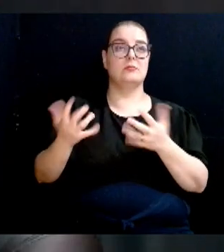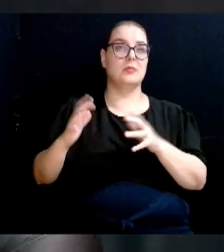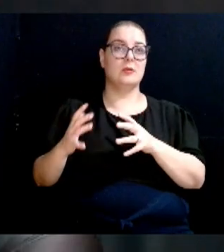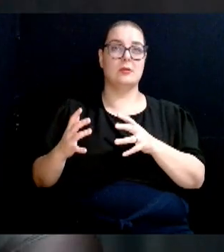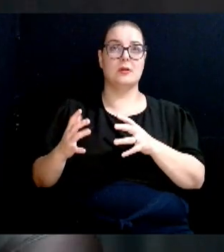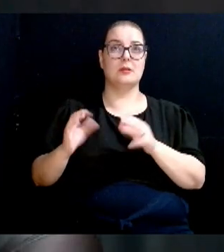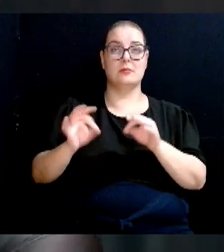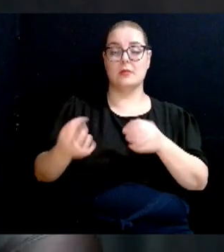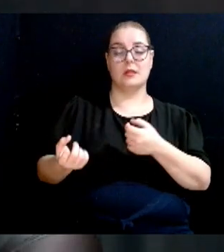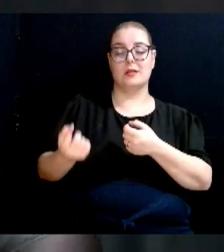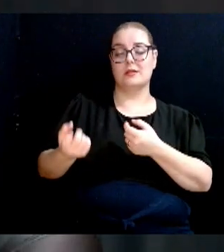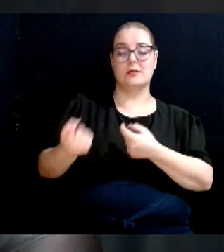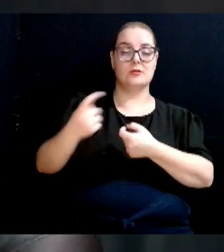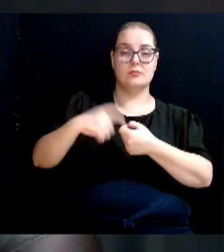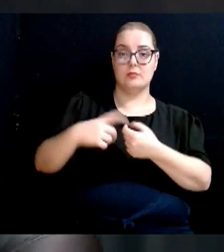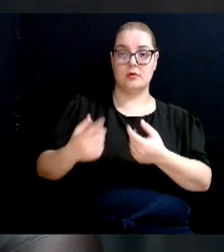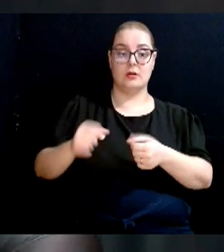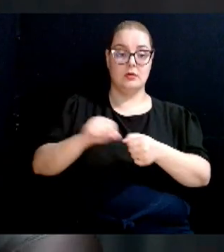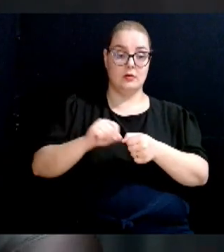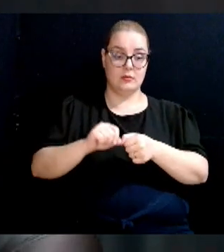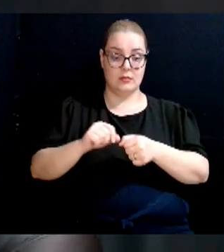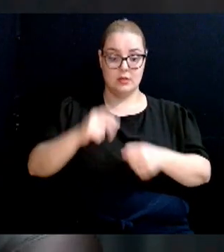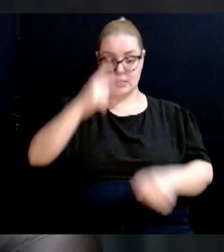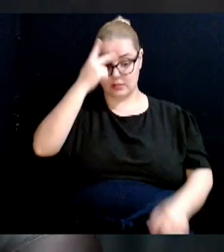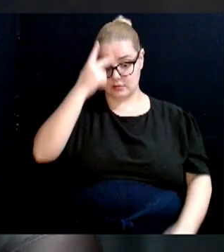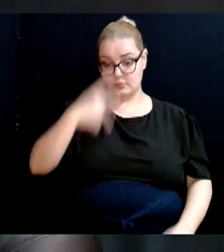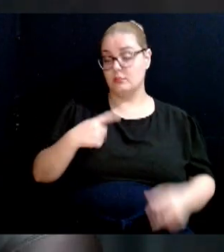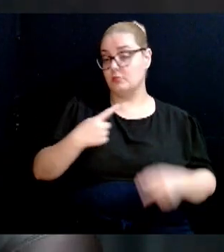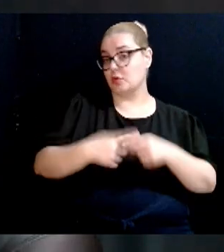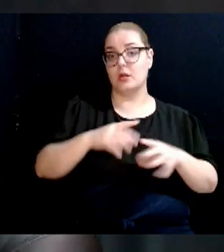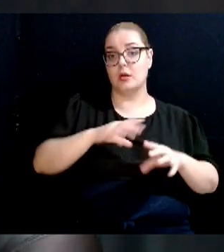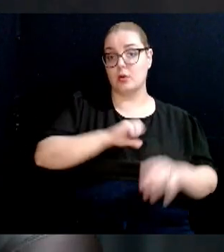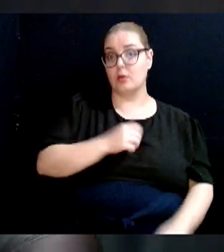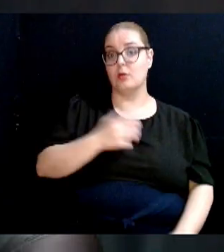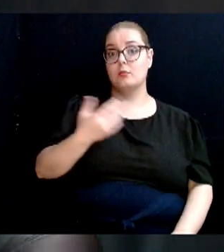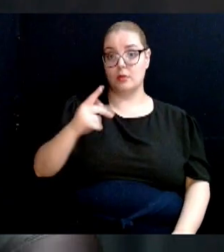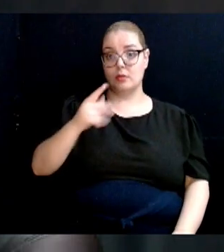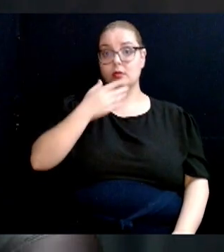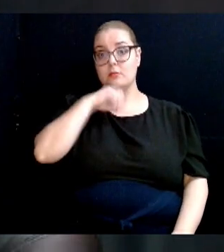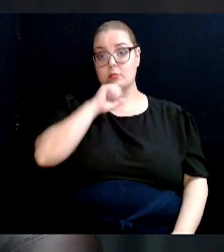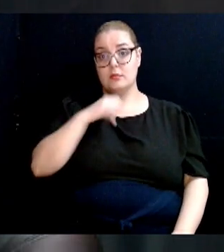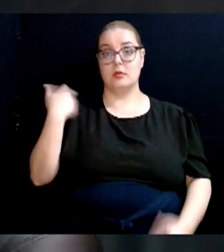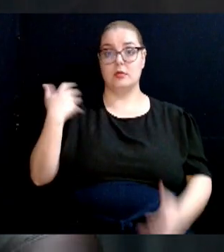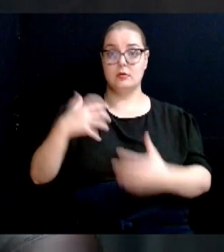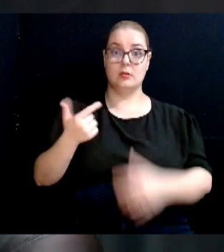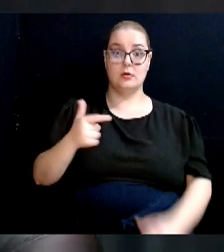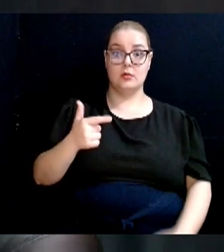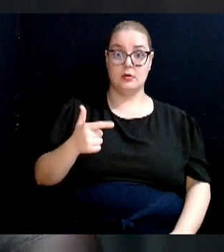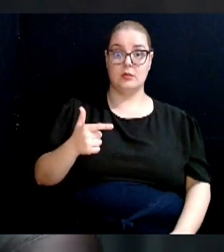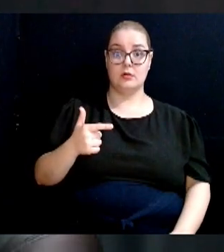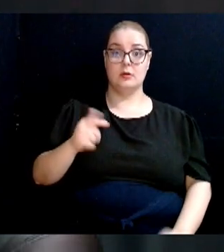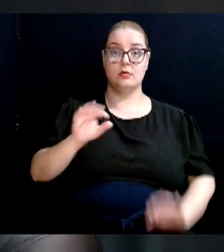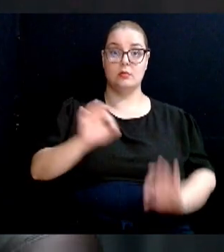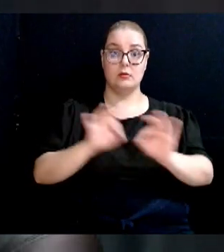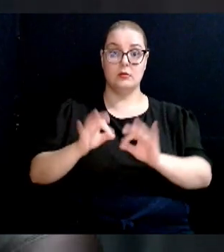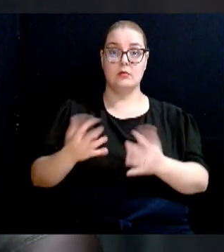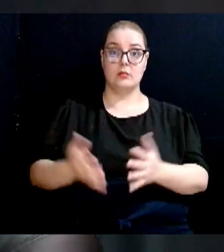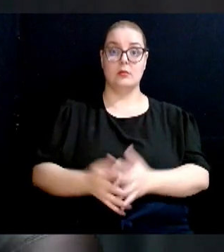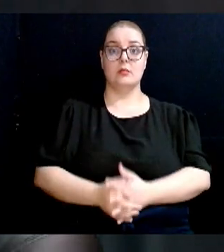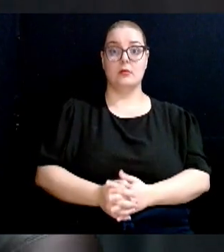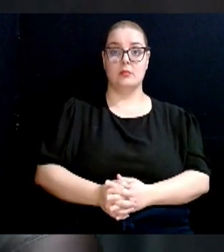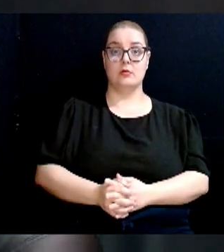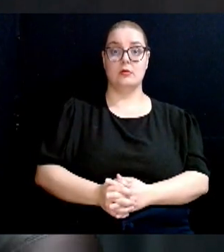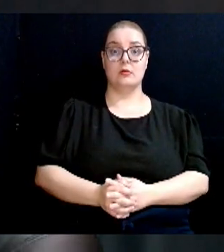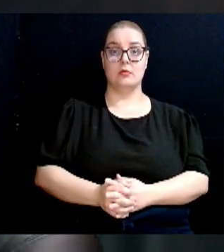faz pela própria coisa. Mas no caso do seu pai, que já envelheceu e não teve essa preparação, também tem